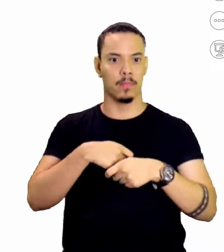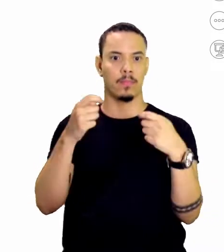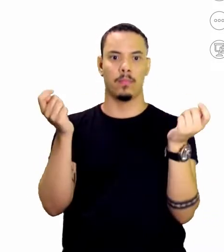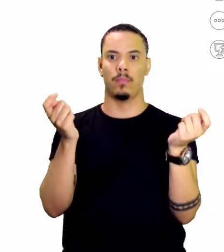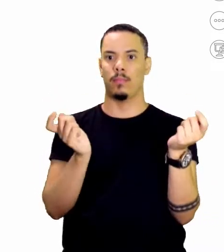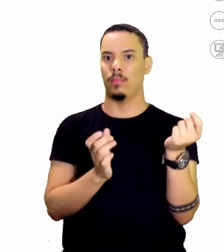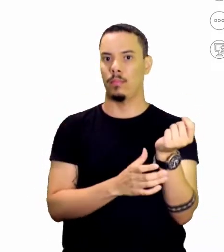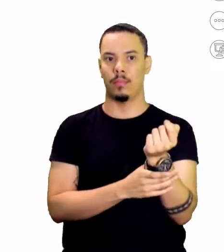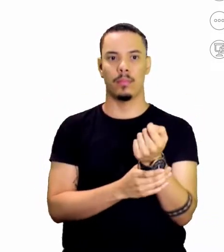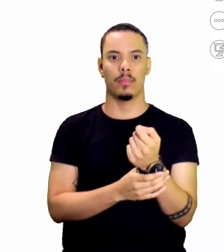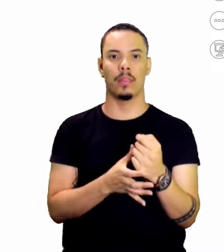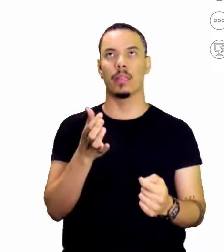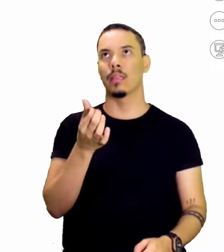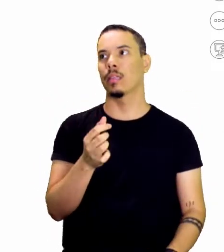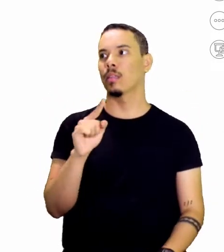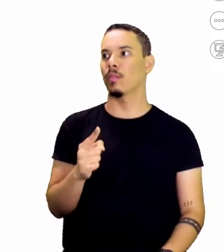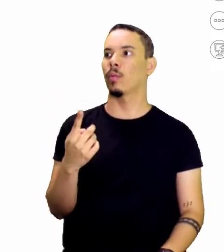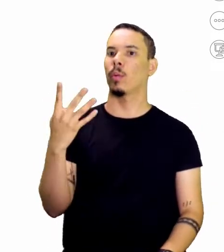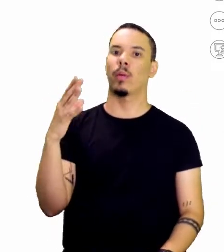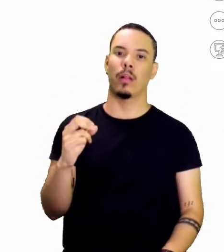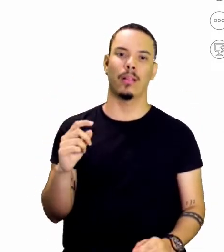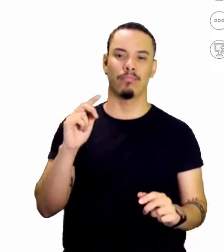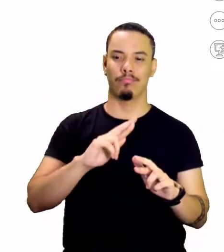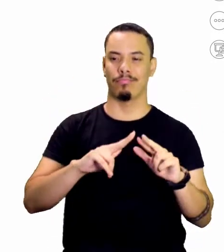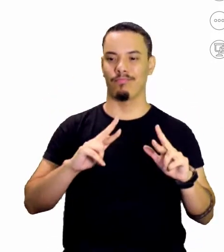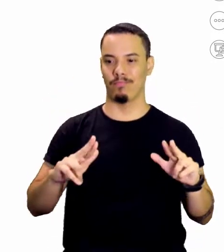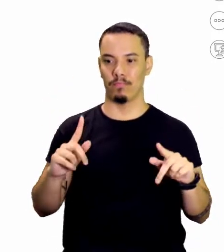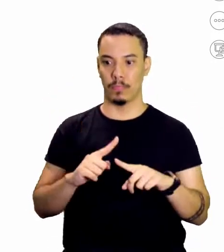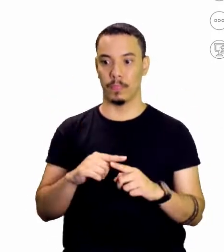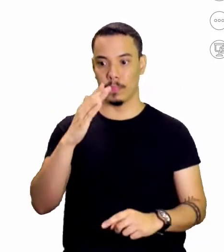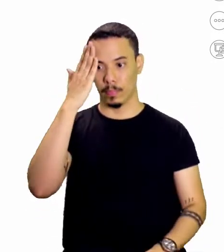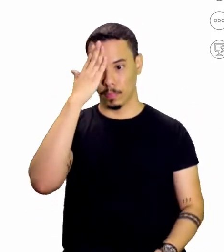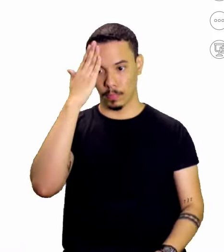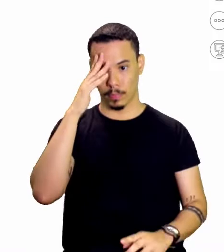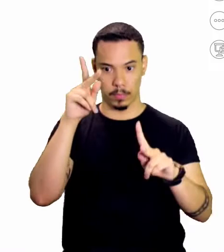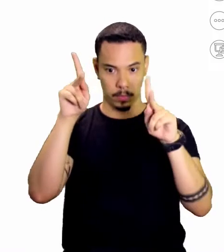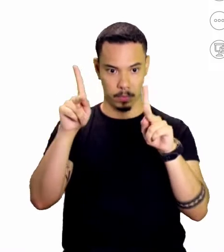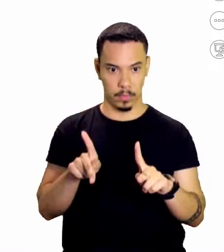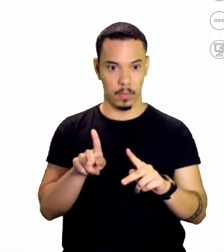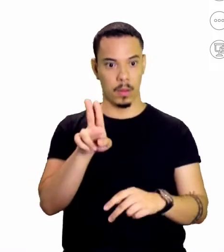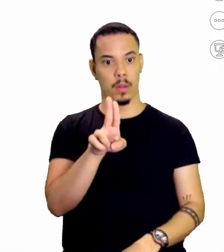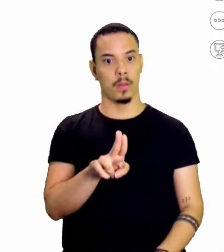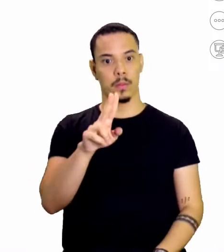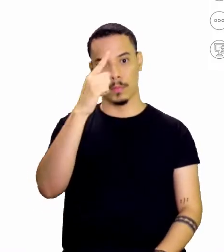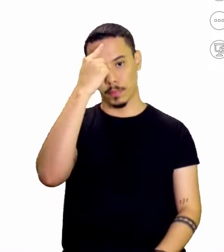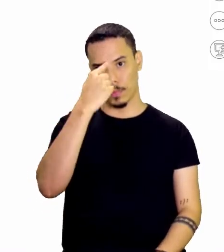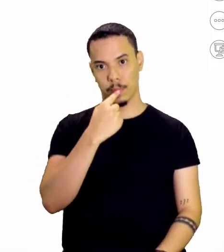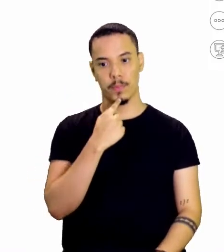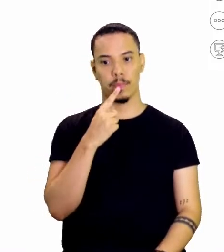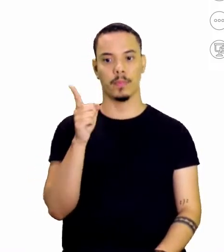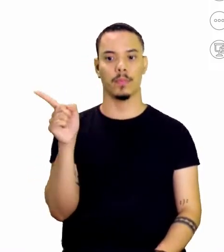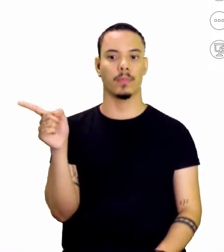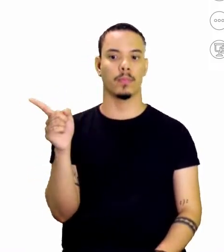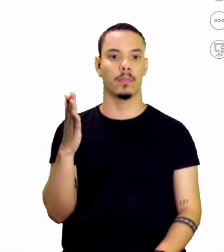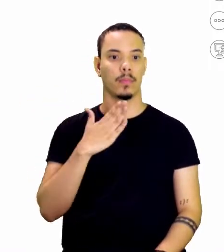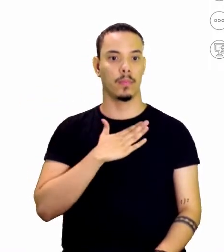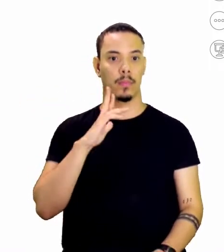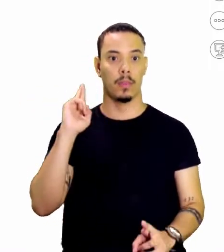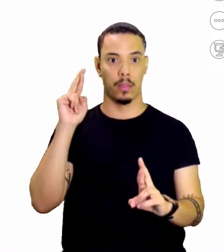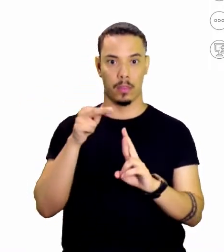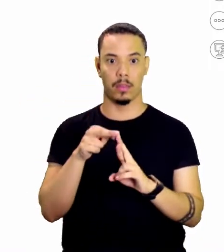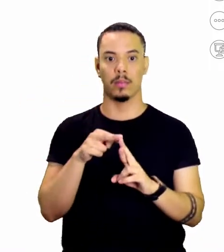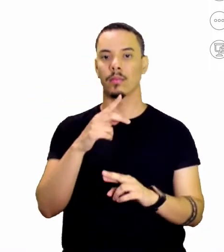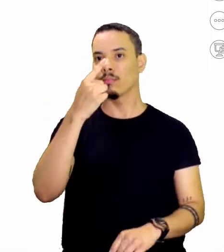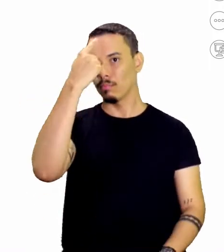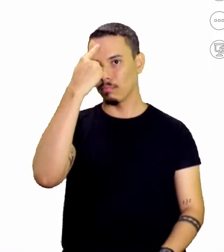6.40 6,40 metros né então para saber a posição e usei de uma imagem aí a minha é referência nesse caso